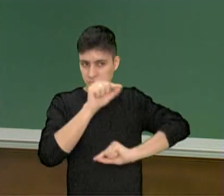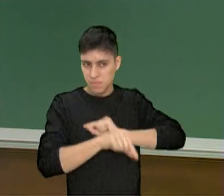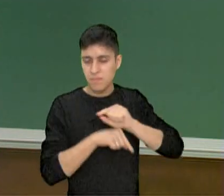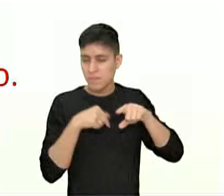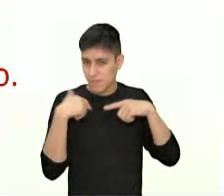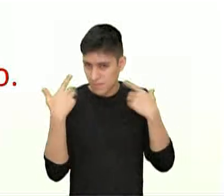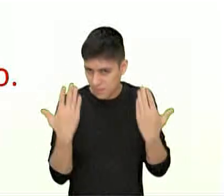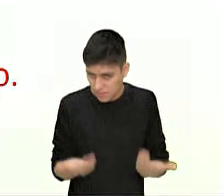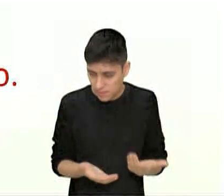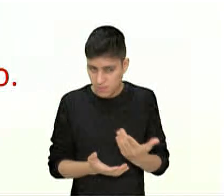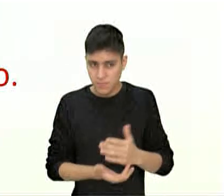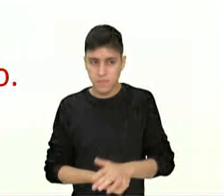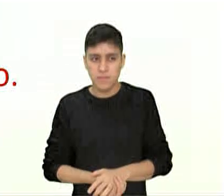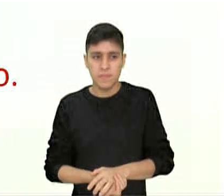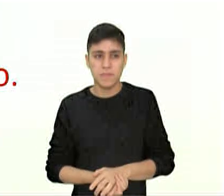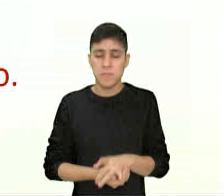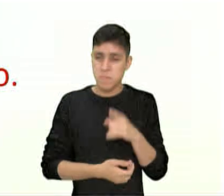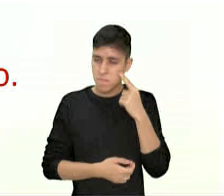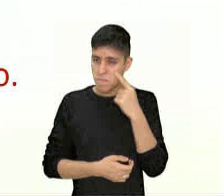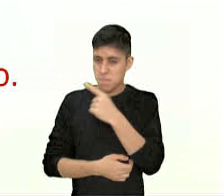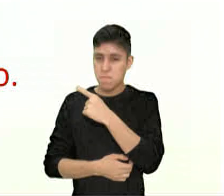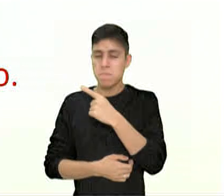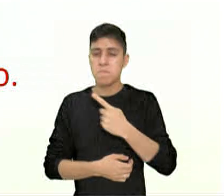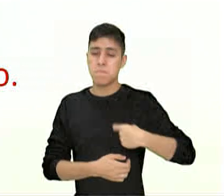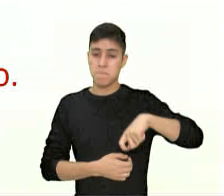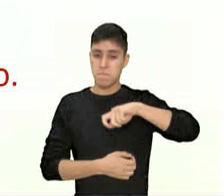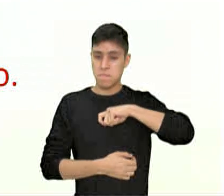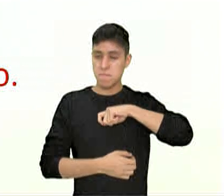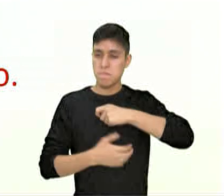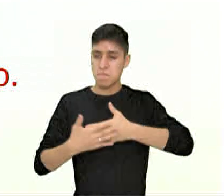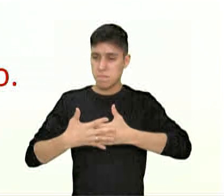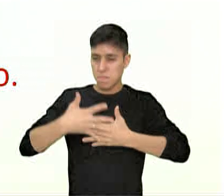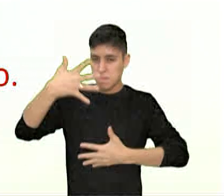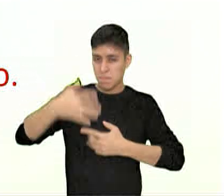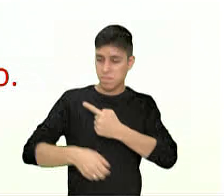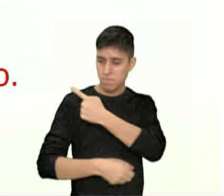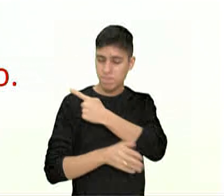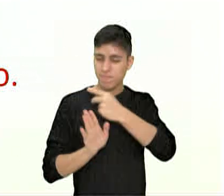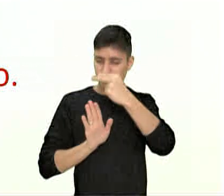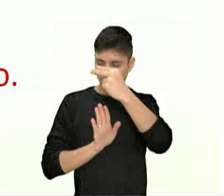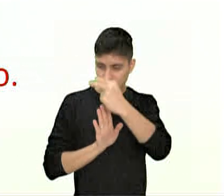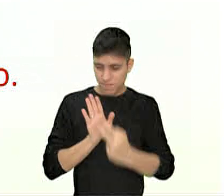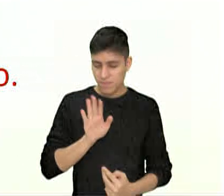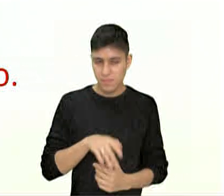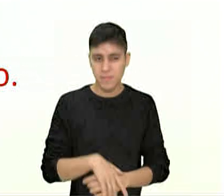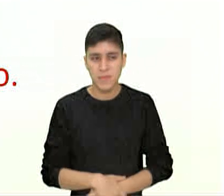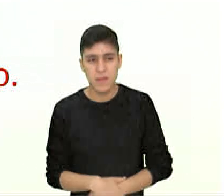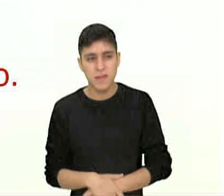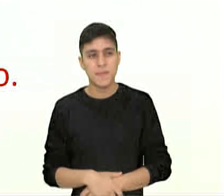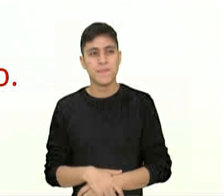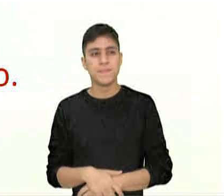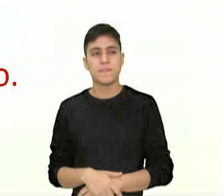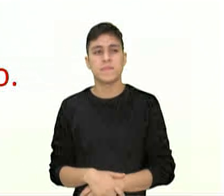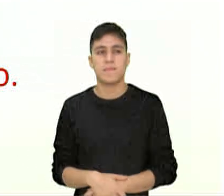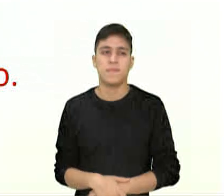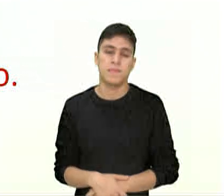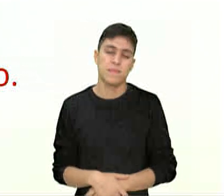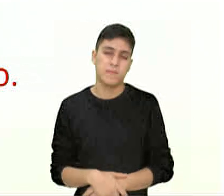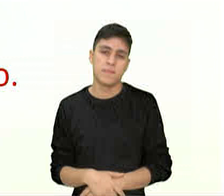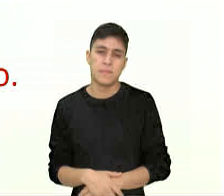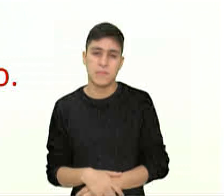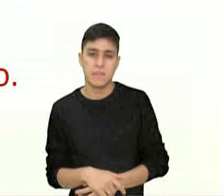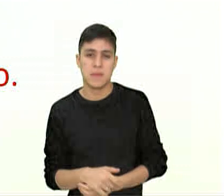Então, Gaturro utiliza a palavra alquilamos para dizer que nossa casa, o